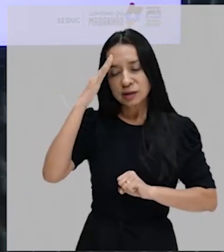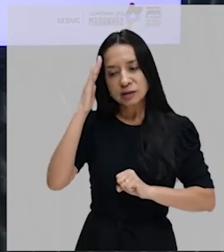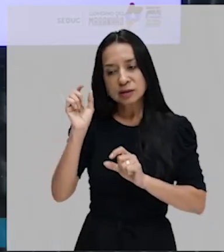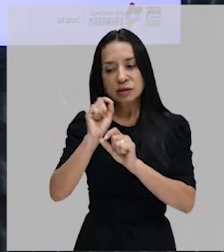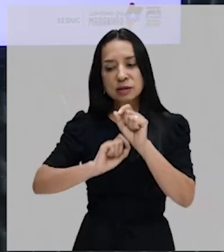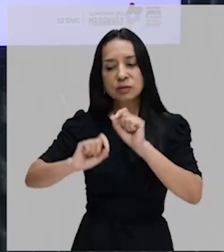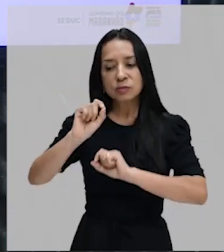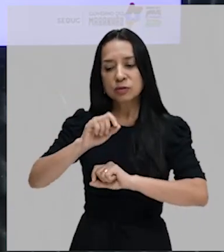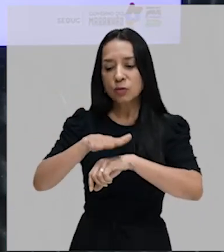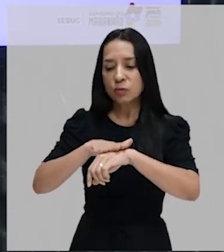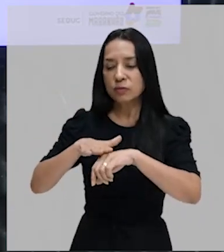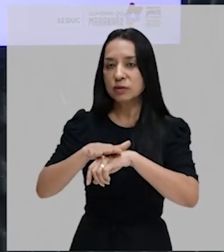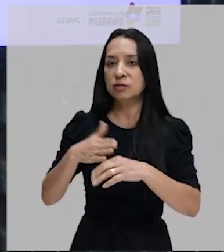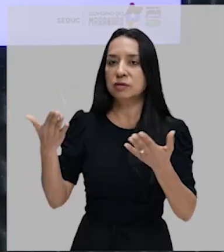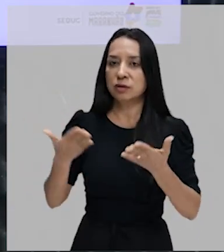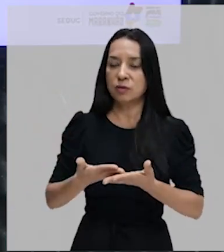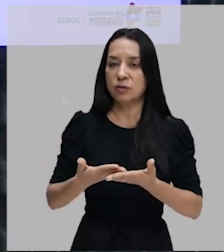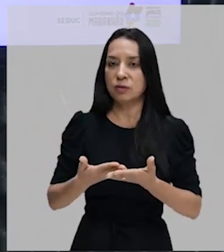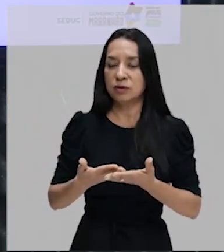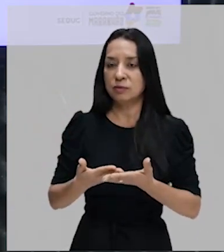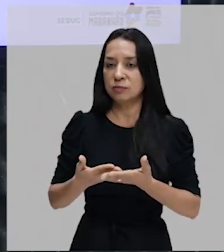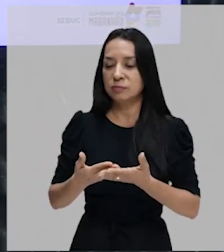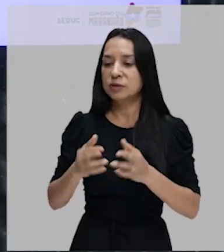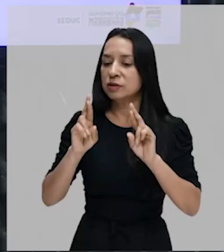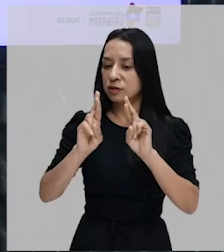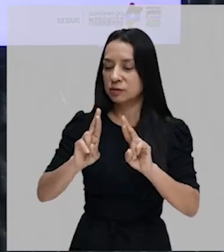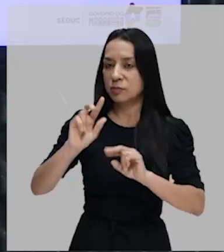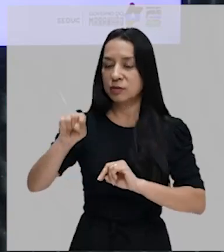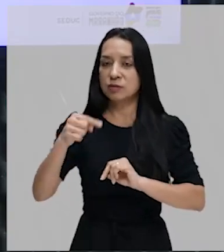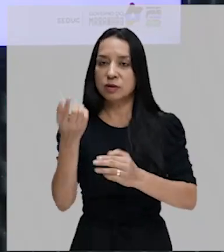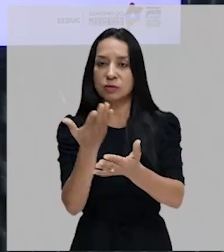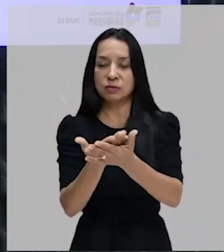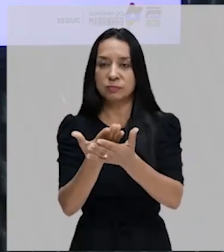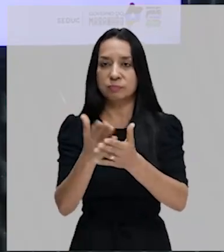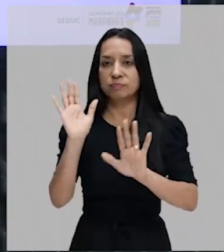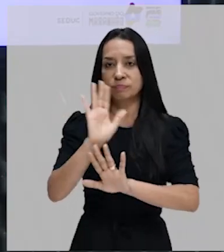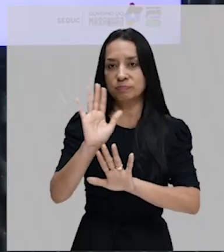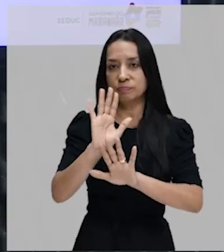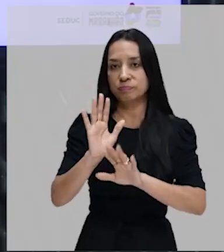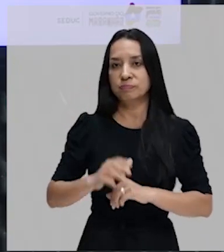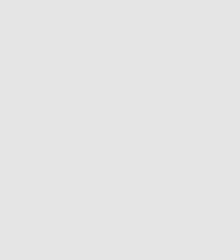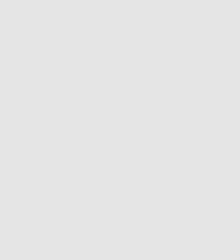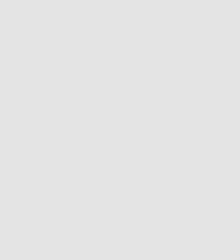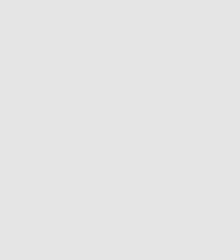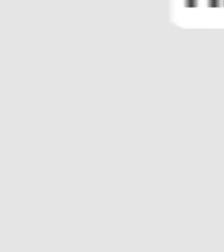melhor tudo isso que a gente está conversando aqui, tá certo, galera? Espero vocês na próxima aula. Hasta luego!